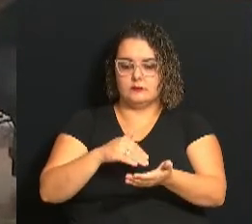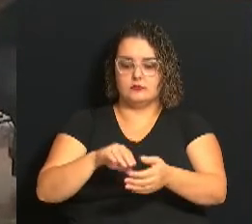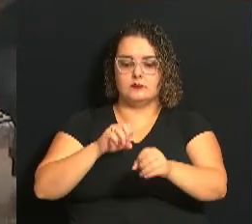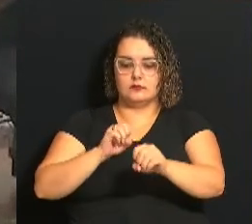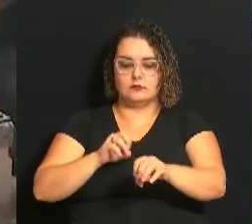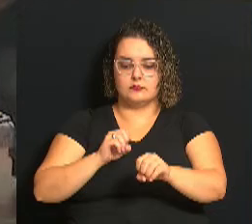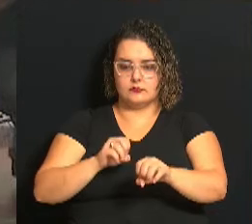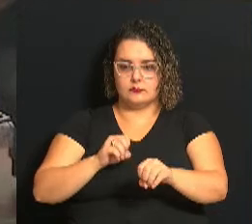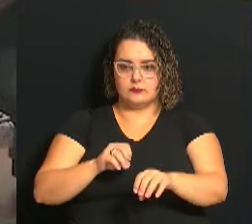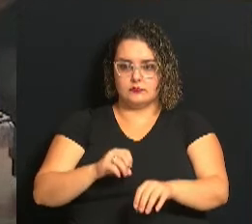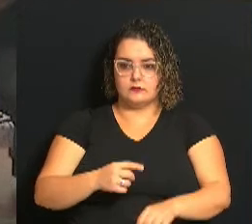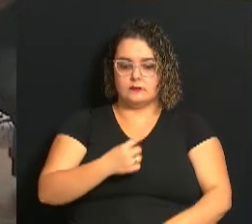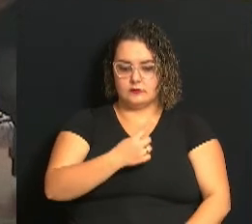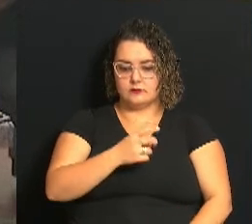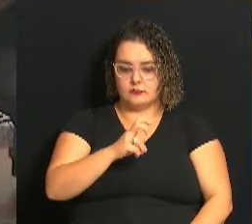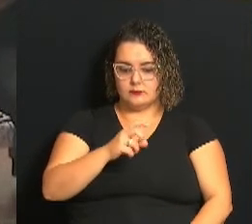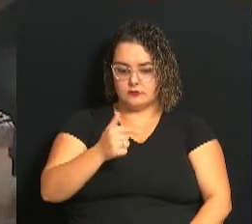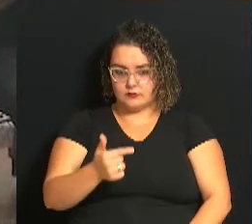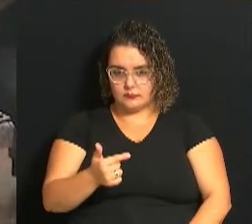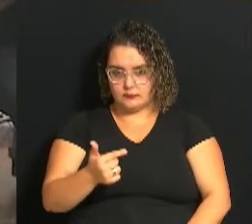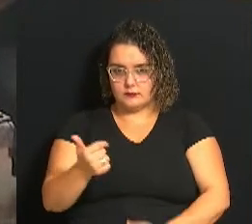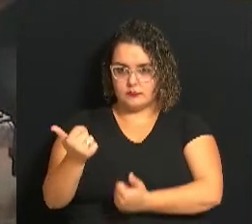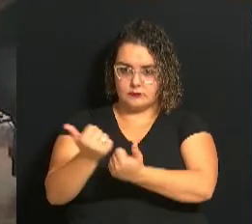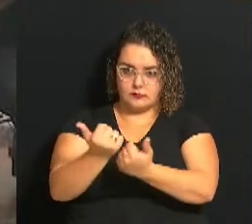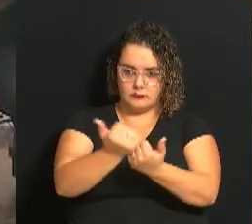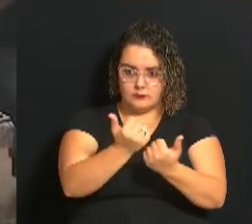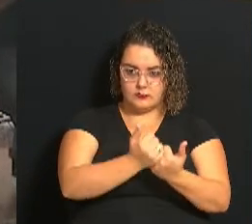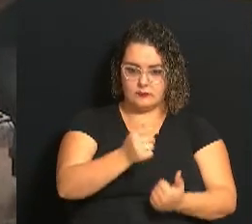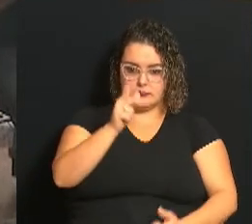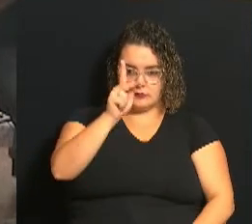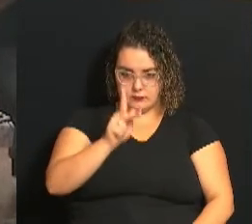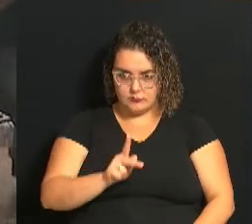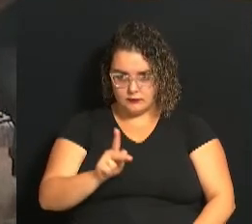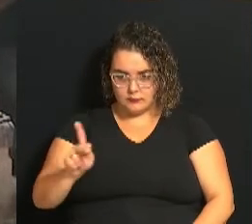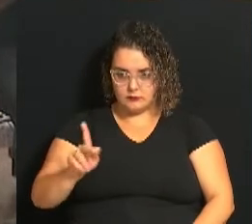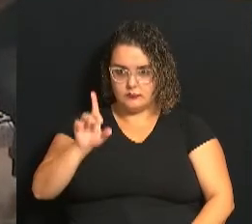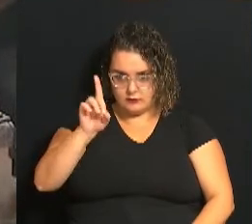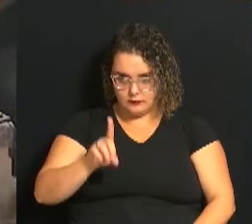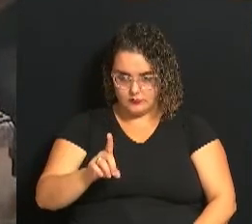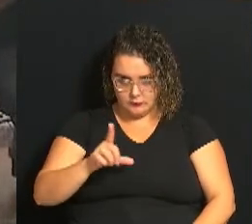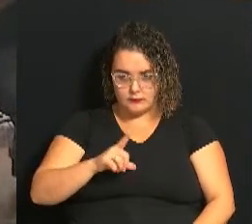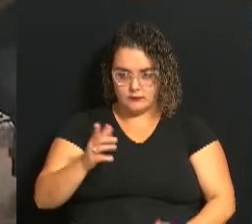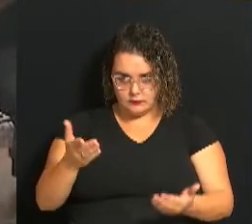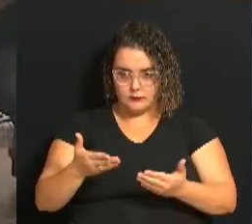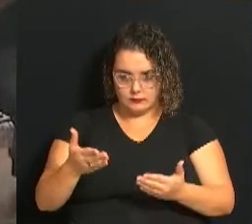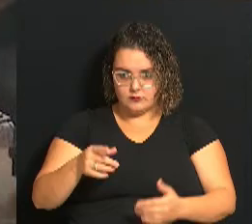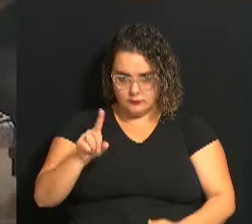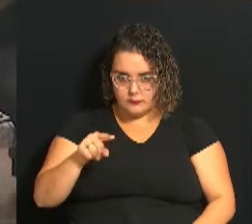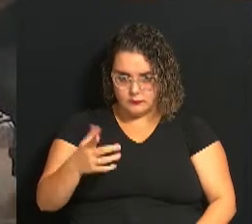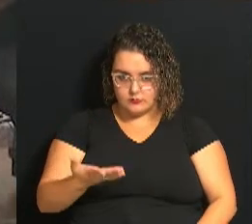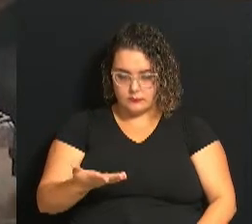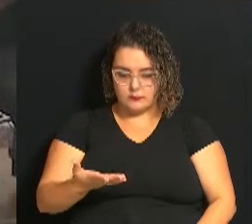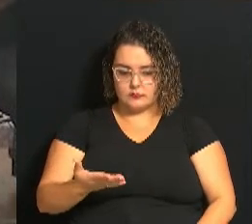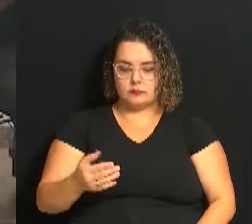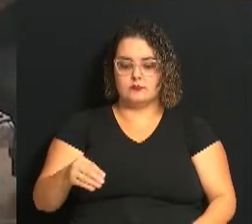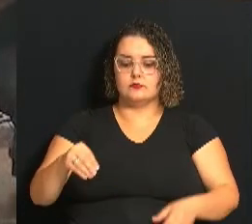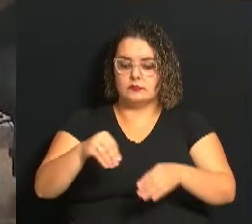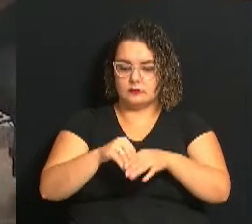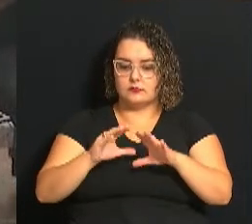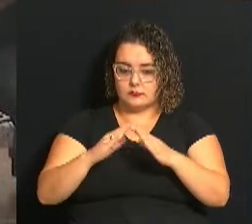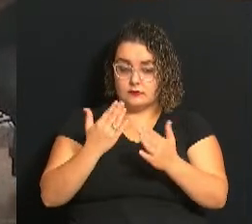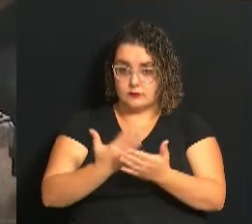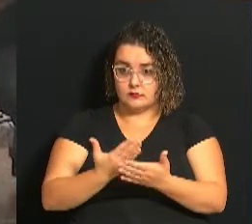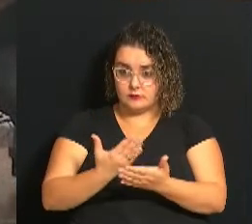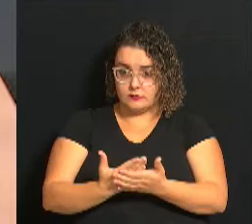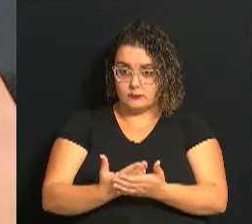esses 152 cargos de vice-diretores, é isso que existe hoje? Numa escola, você tem a figura